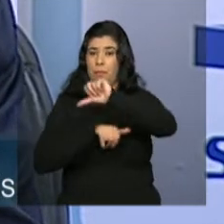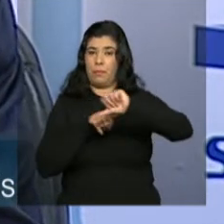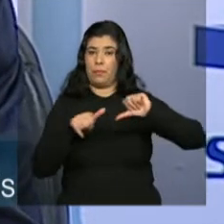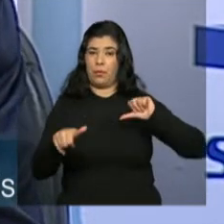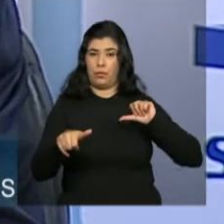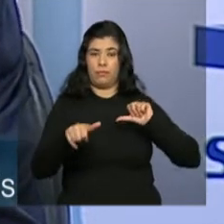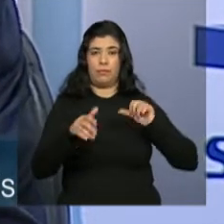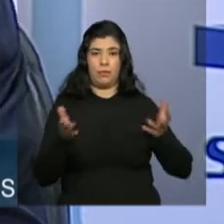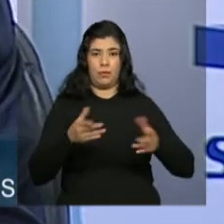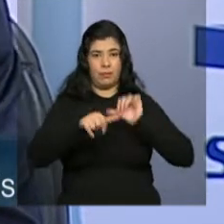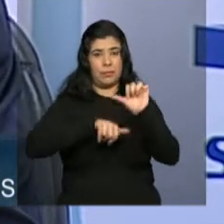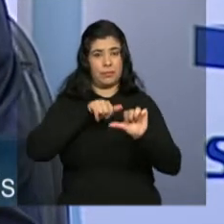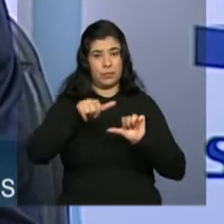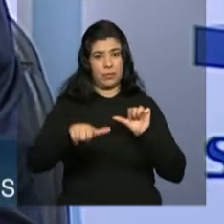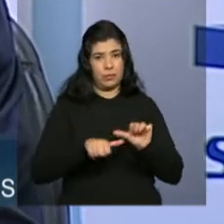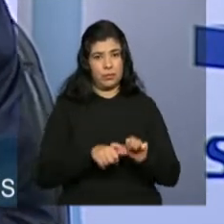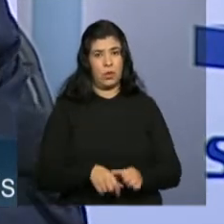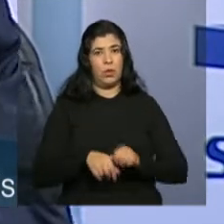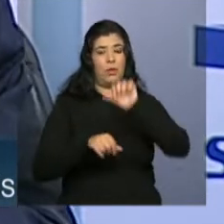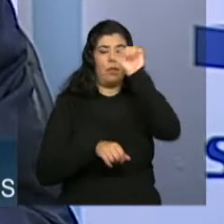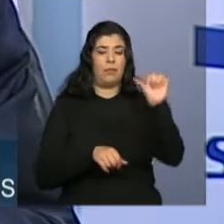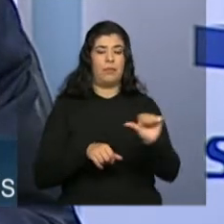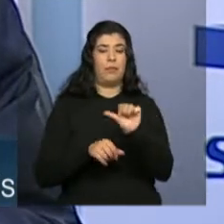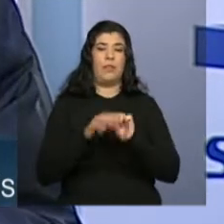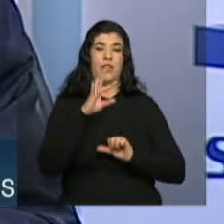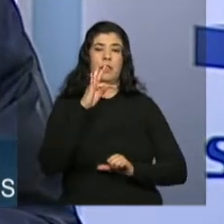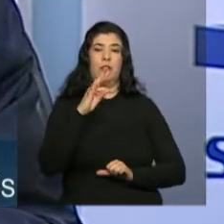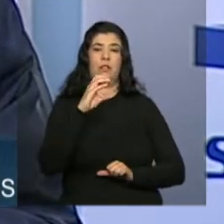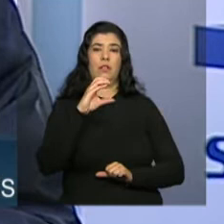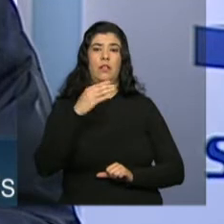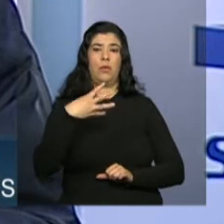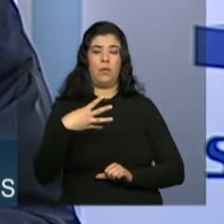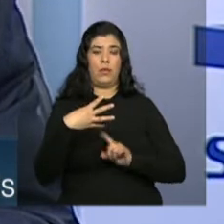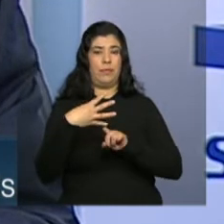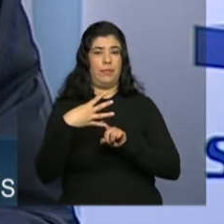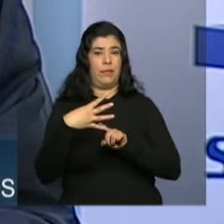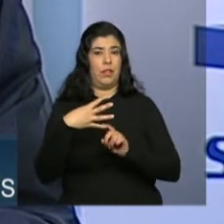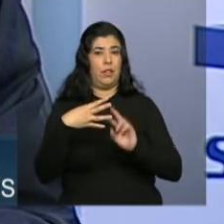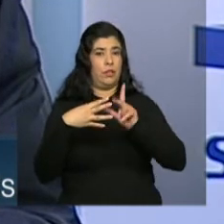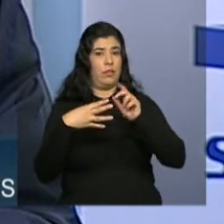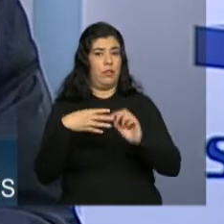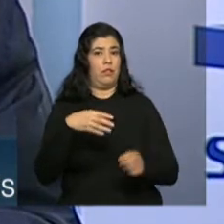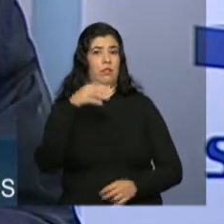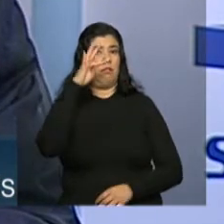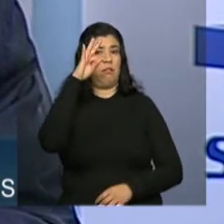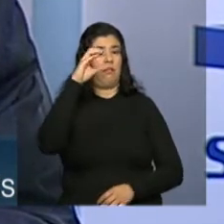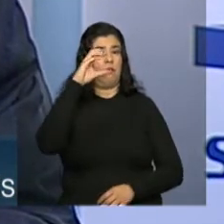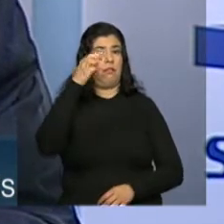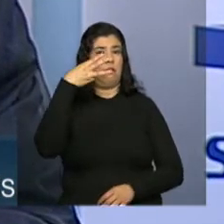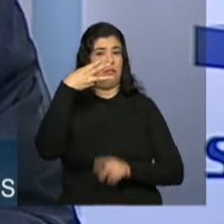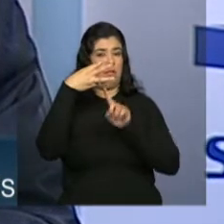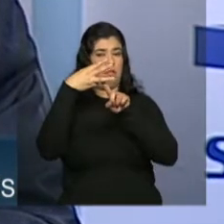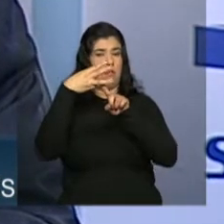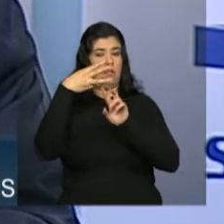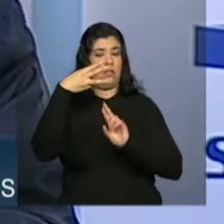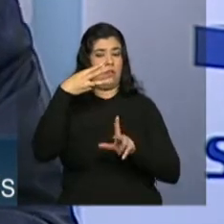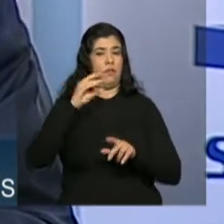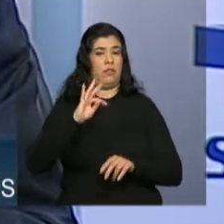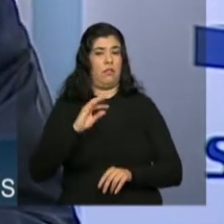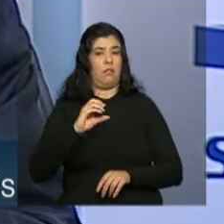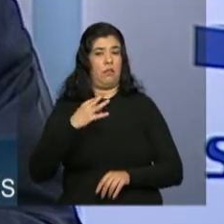essa é a primeira mudança a atc4 qual é a grande diferença de uma para outra até C4 não a consideramos